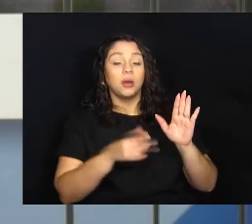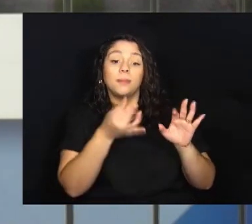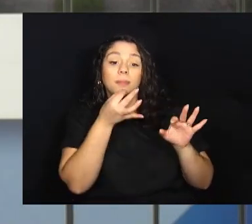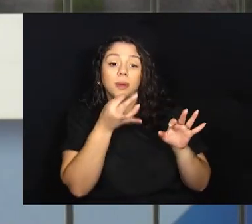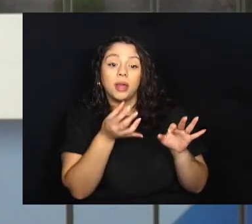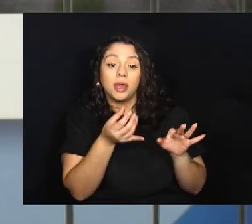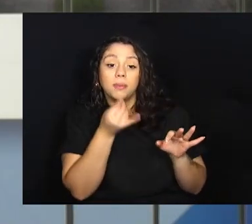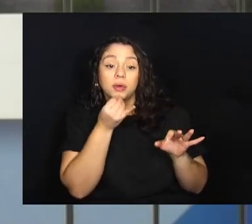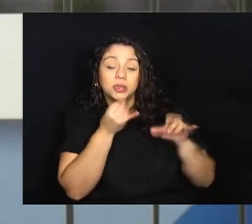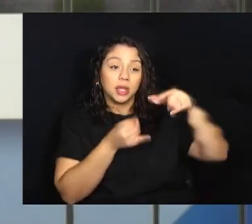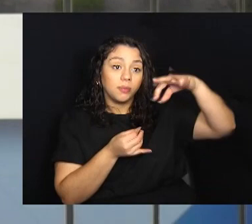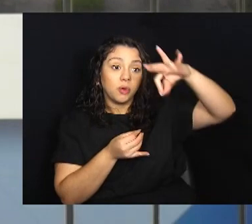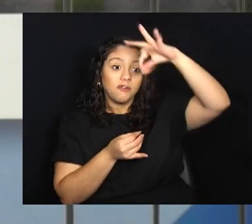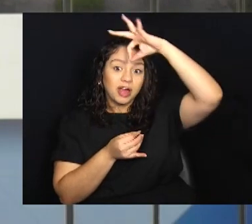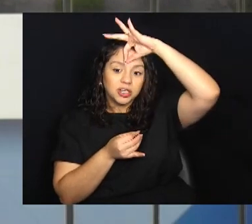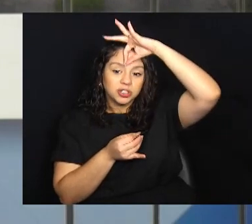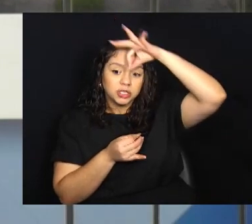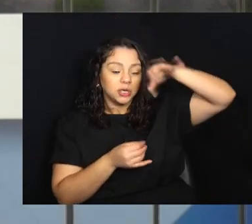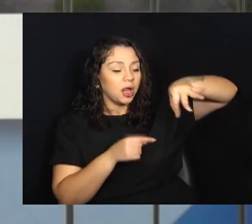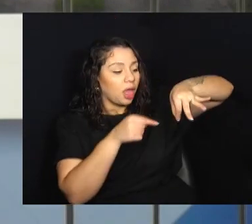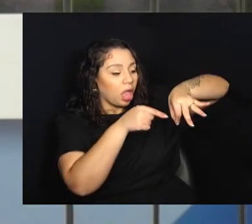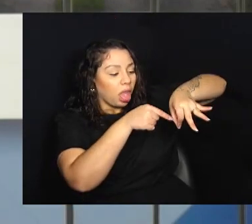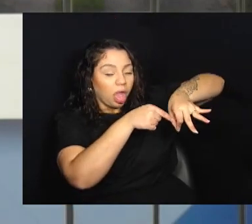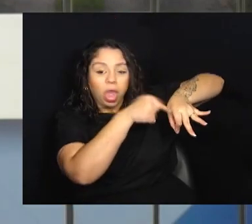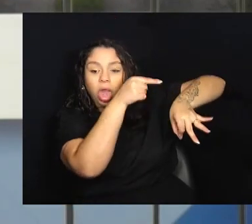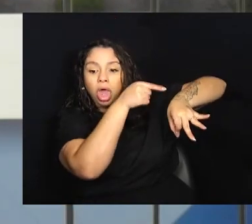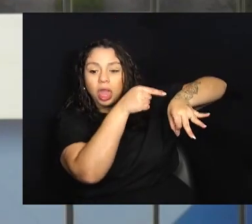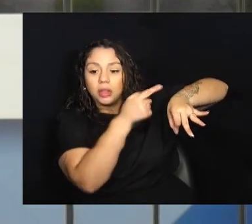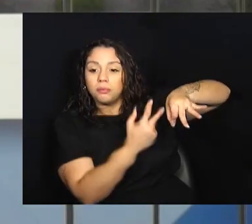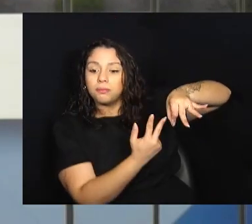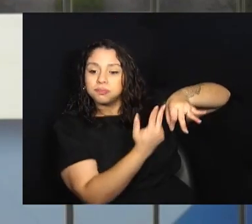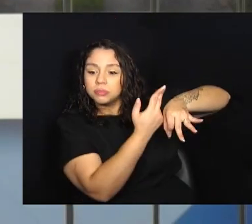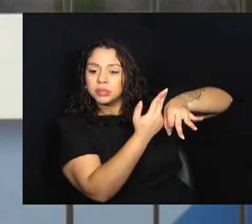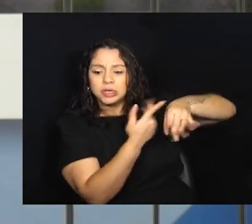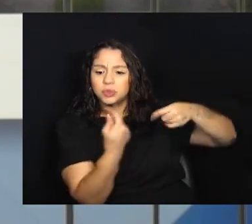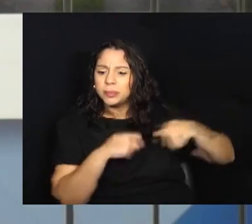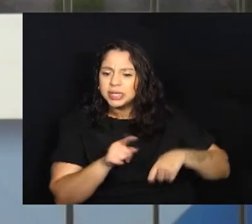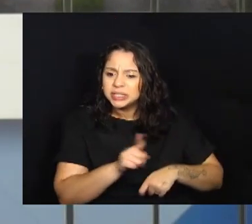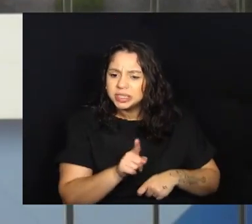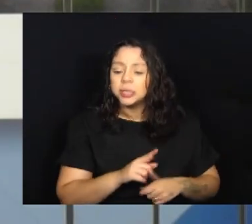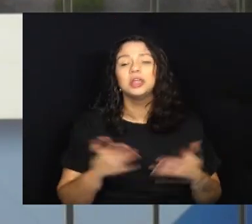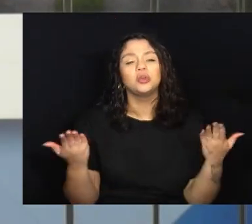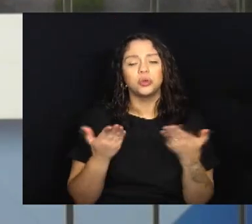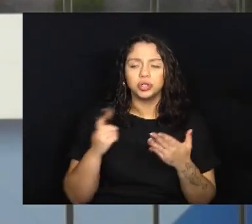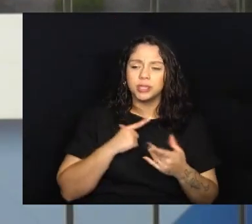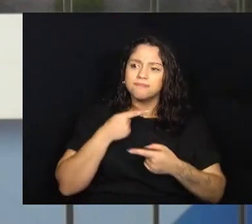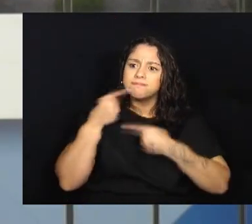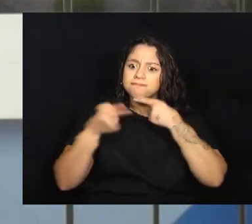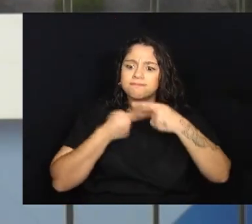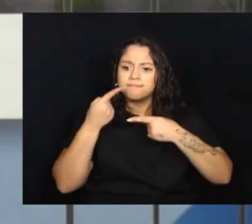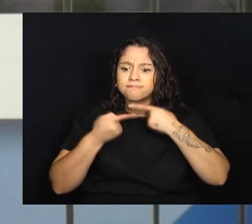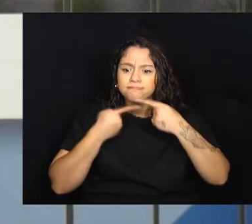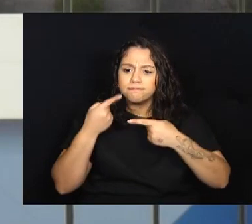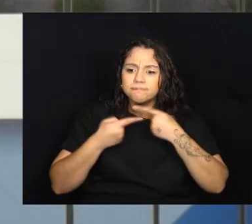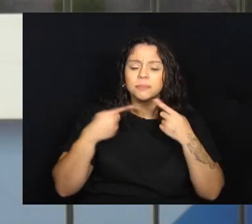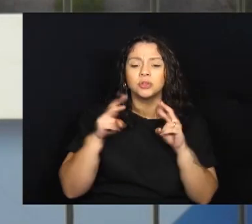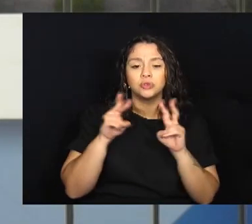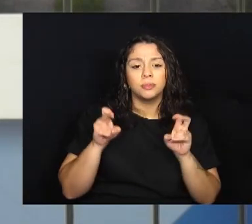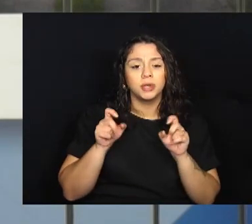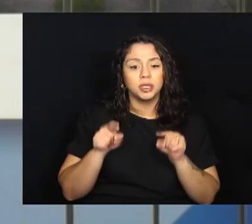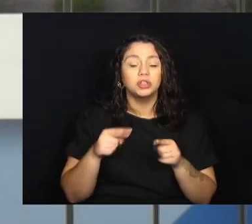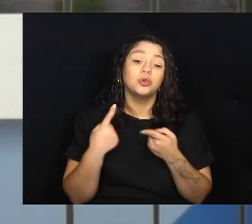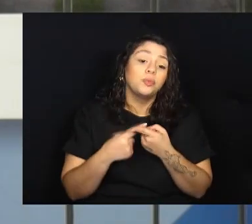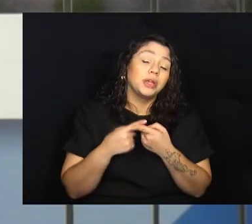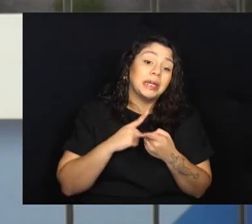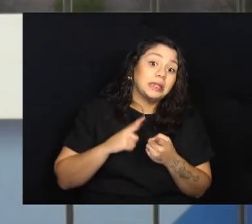um corte desnecessário, e hoje a episiotomia tem sido muito questionada, entendeu? E porque ela traz